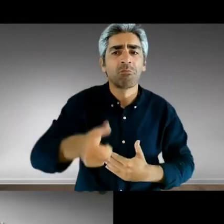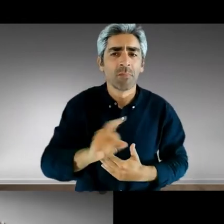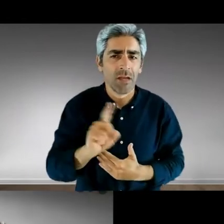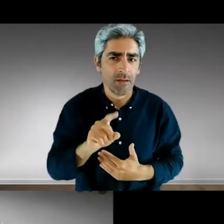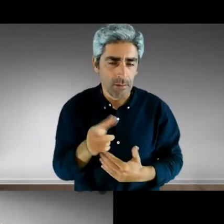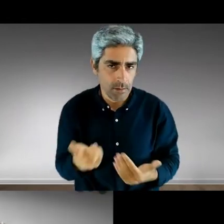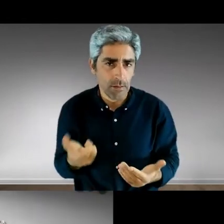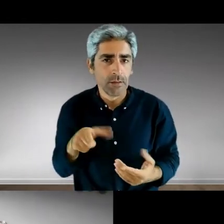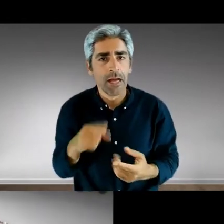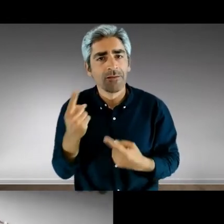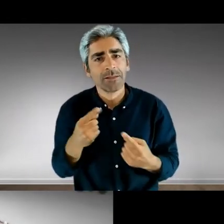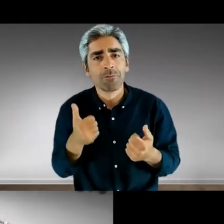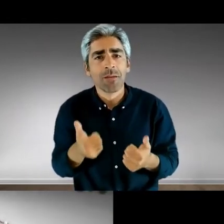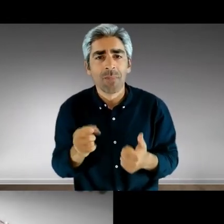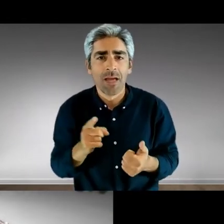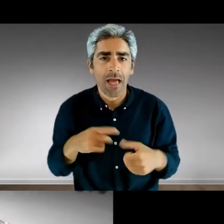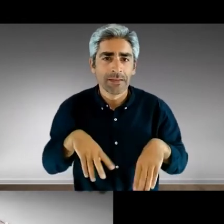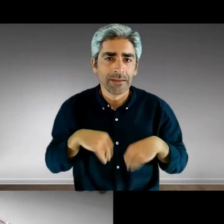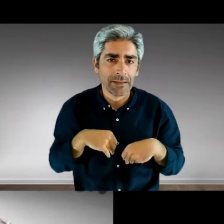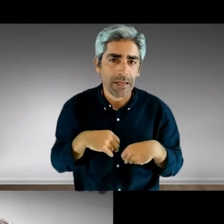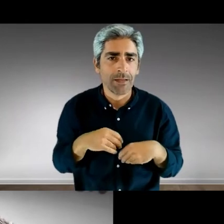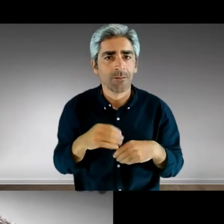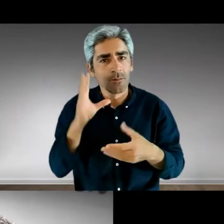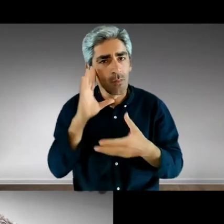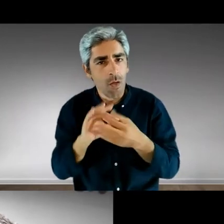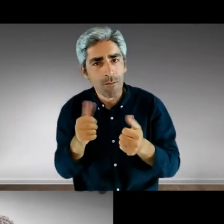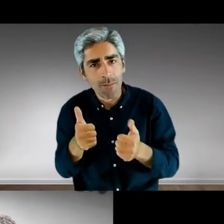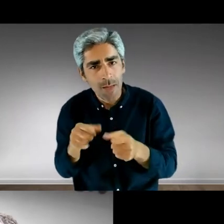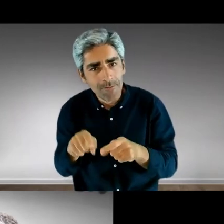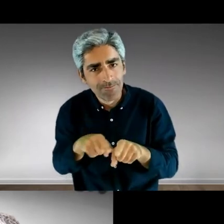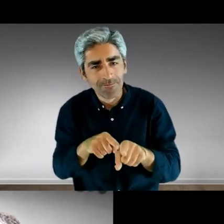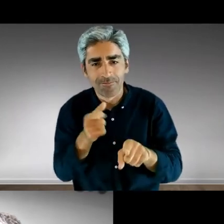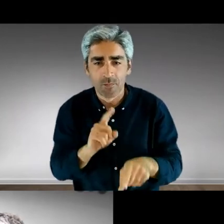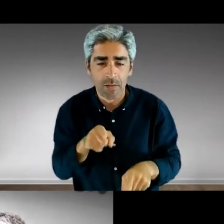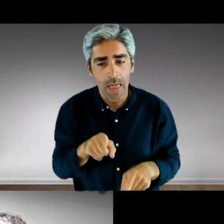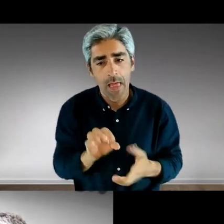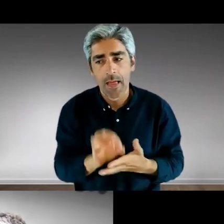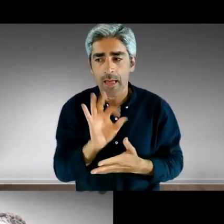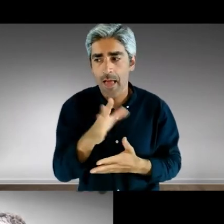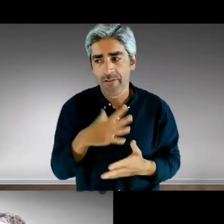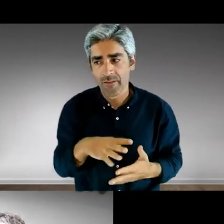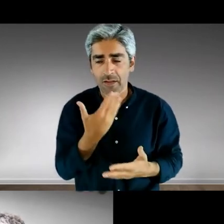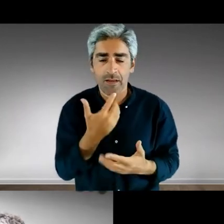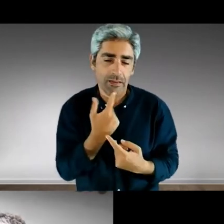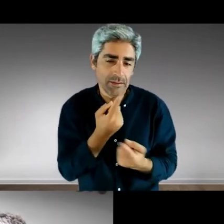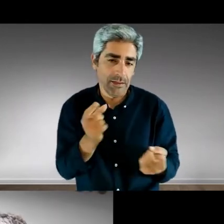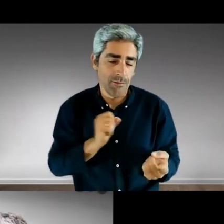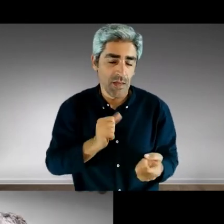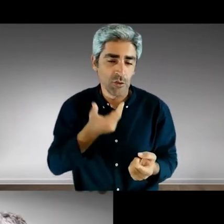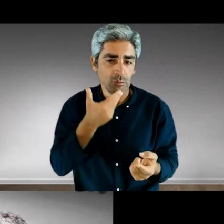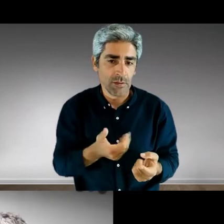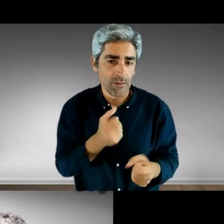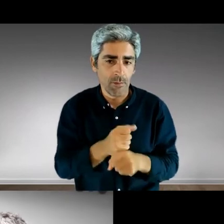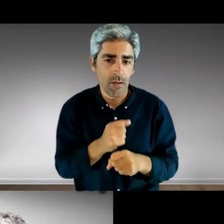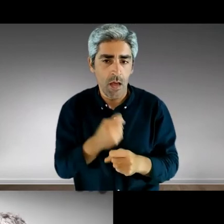não está bem aceito, ou pelo menos alinhado em todos. E por isso eu deixava aqui esta mensagem da minha experiência de ter trabalhado